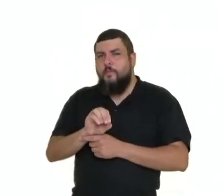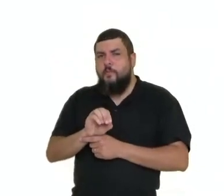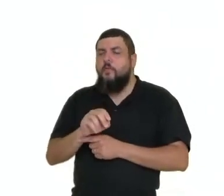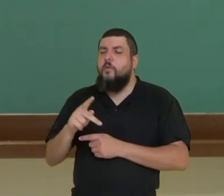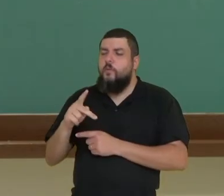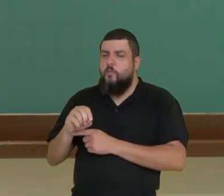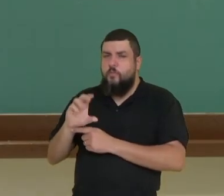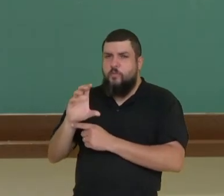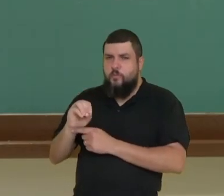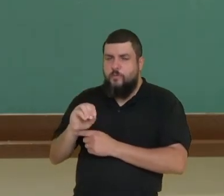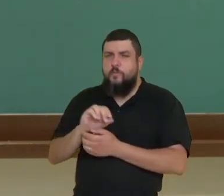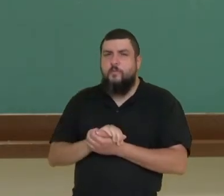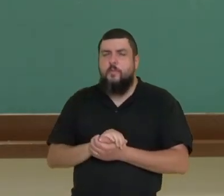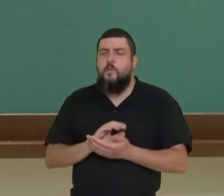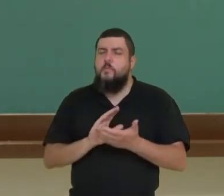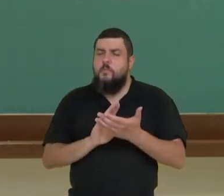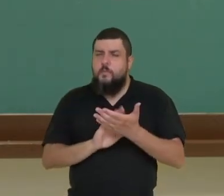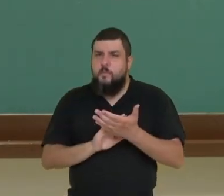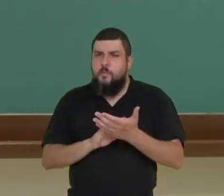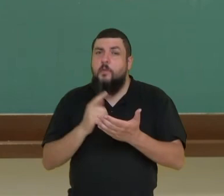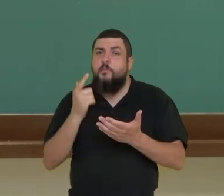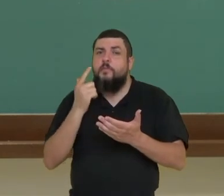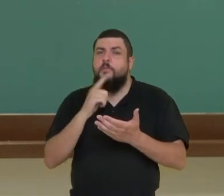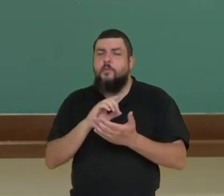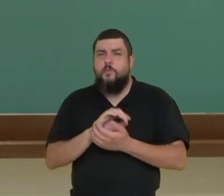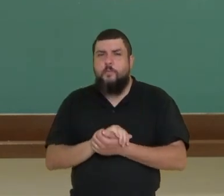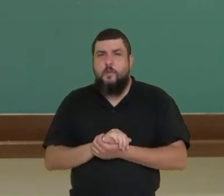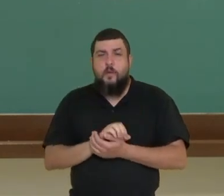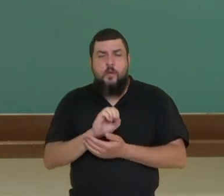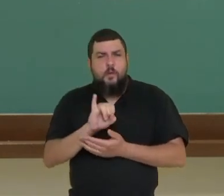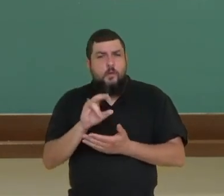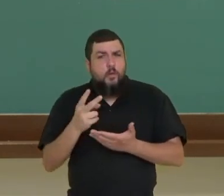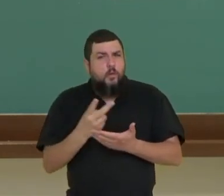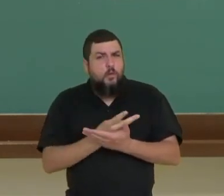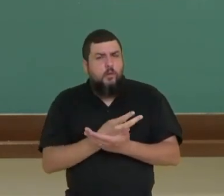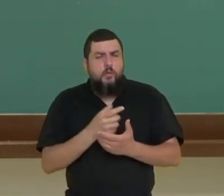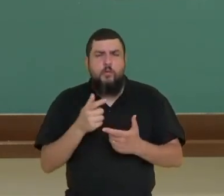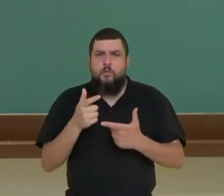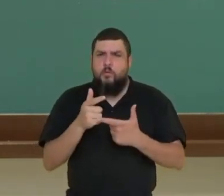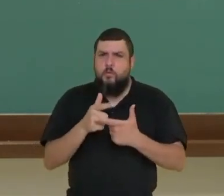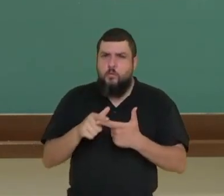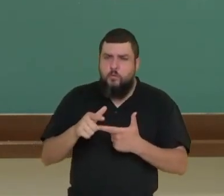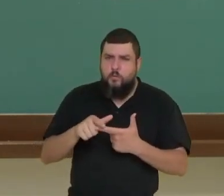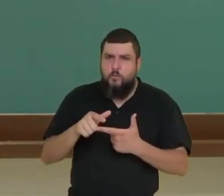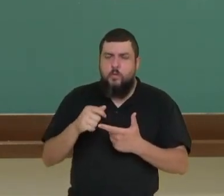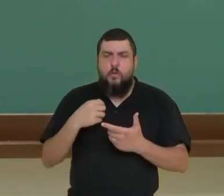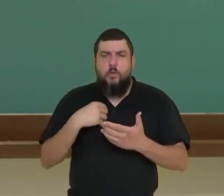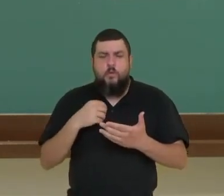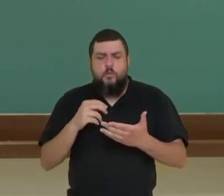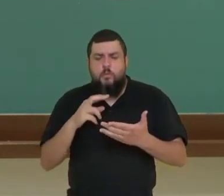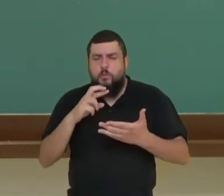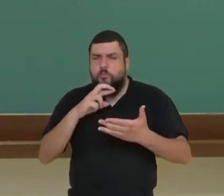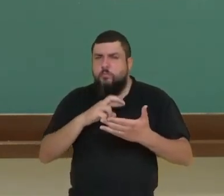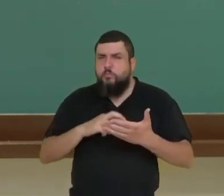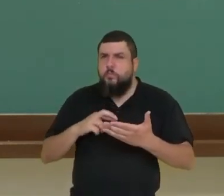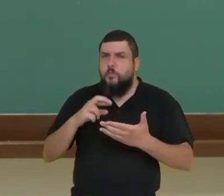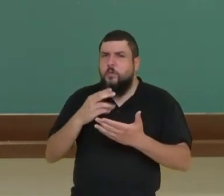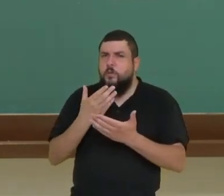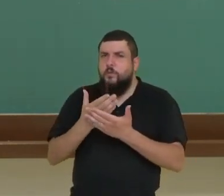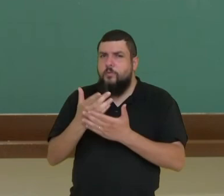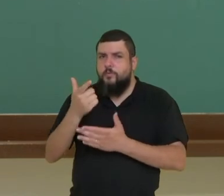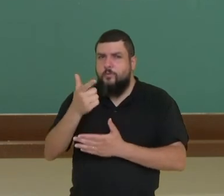se você acertou todas. Se não acertou, reveja os conceitos, o conteúdo aí a respeito dos diminutivos,